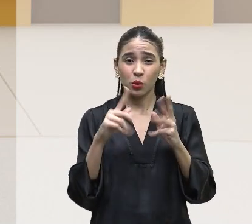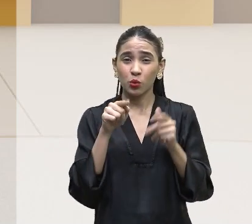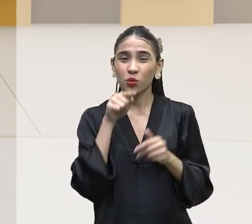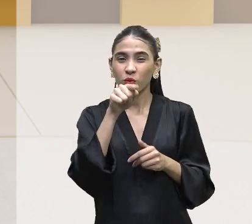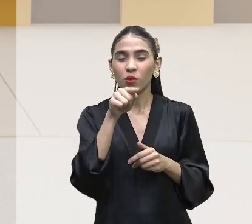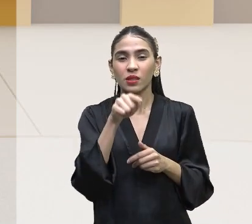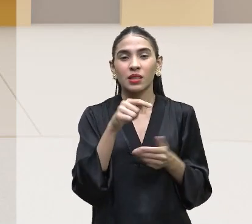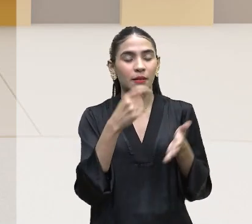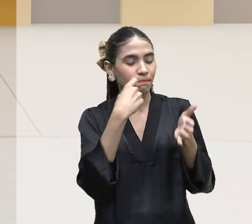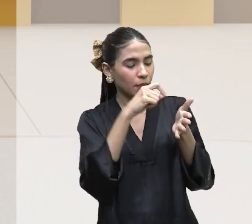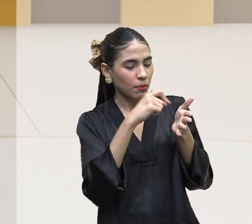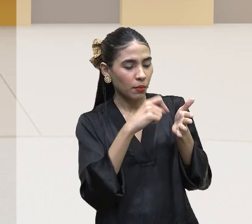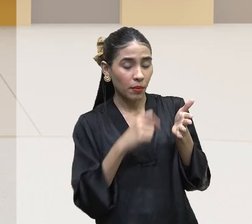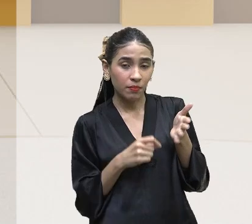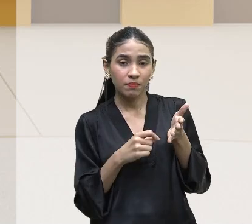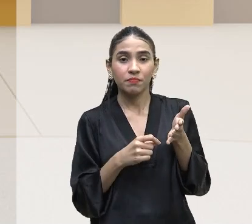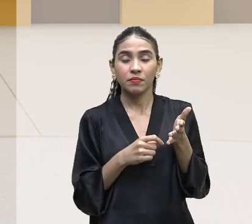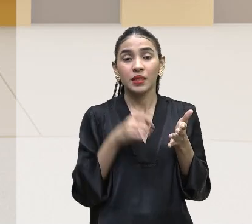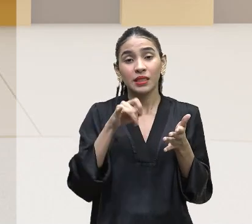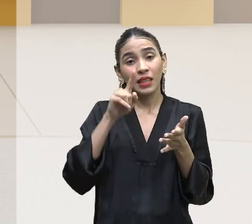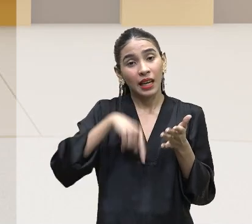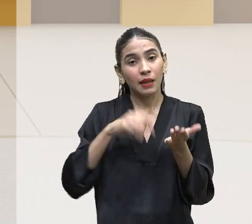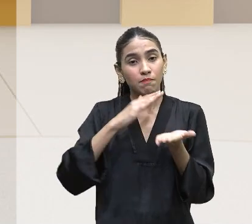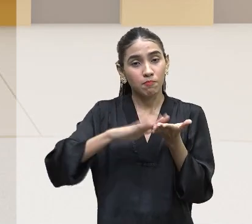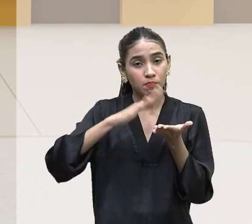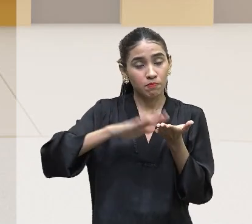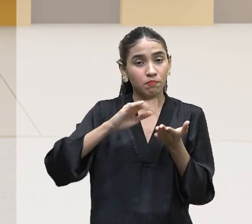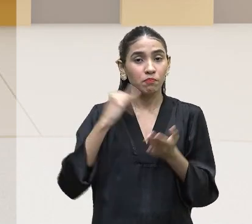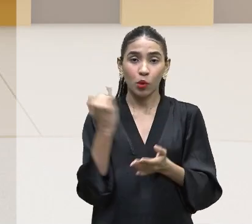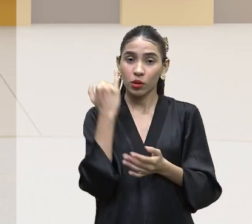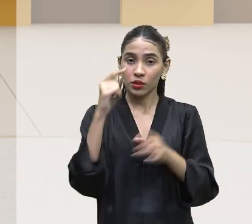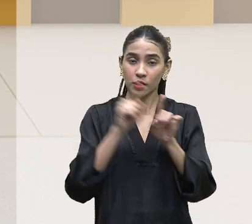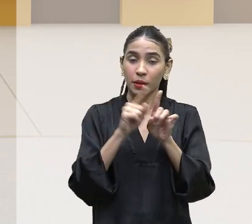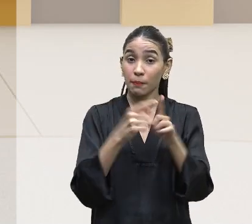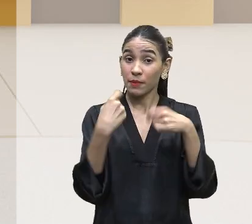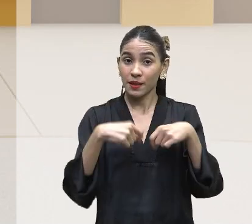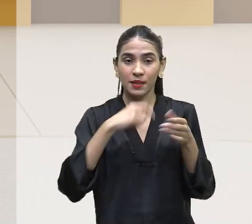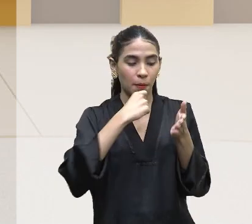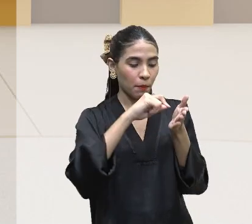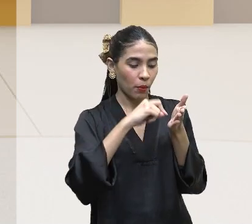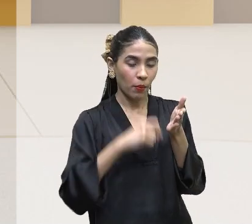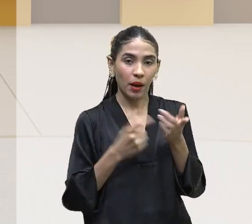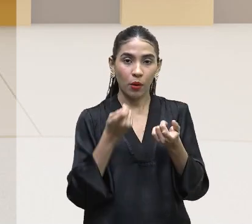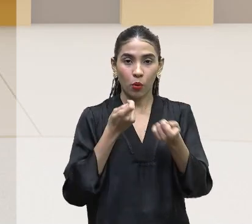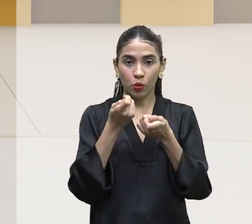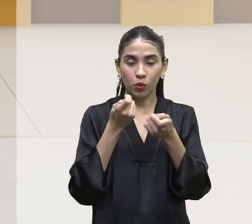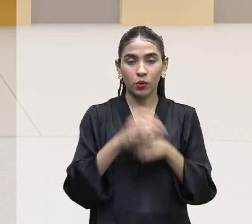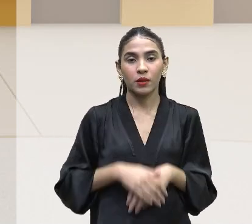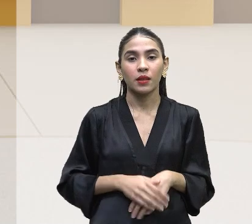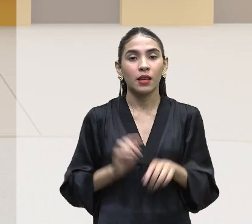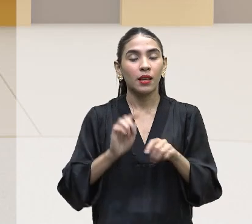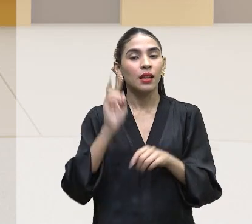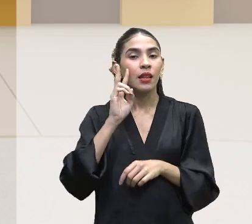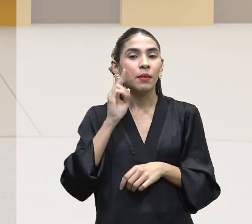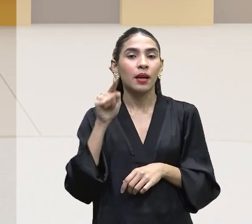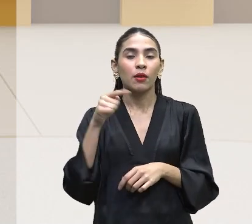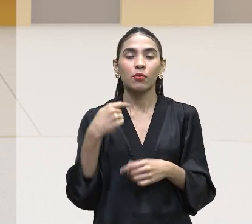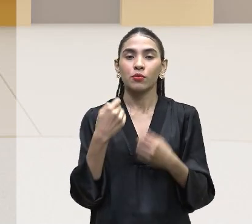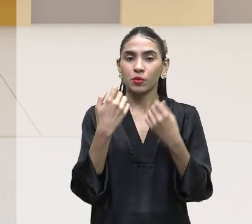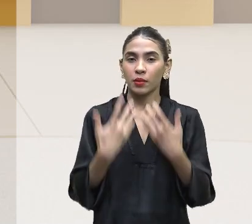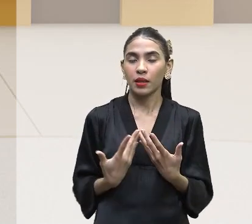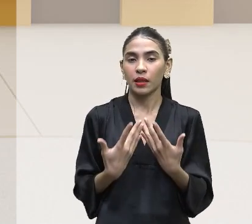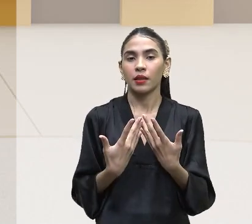você faz, mesmo que sejam gastos essenciais, ok? Lembram que eu falei que a gente vai mostrar aqui